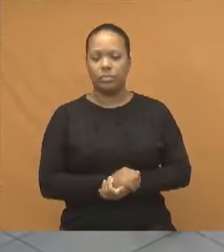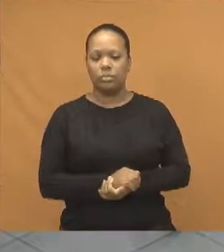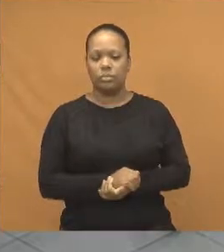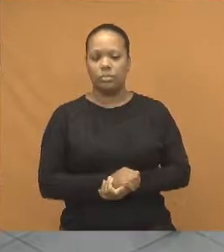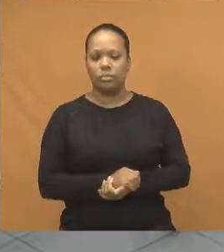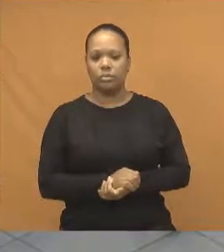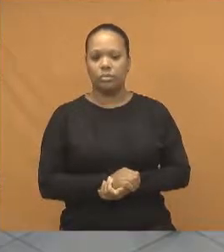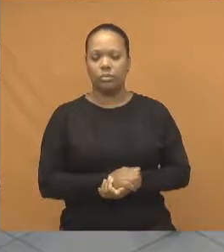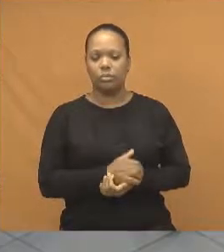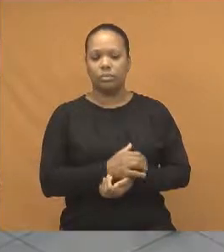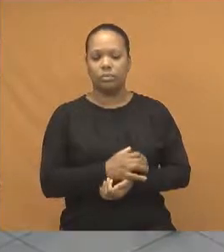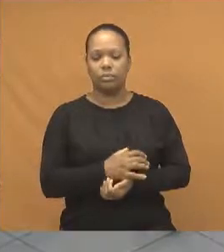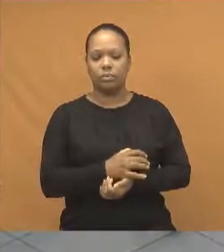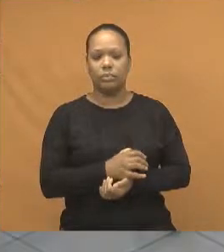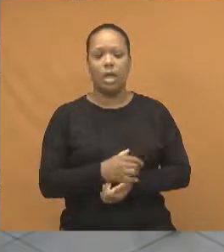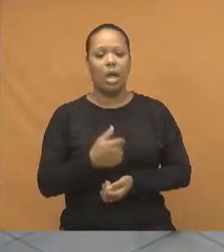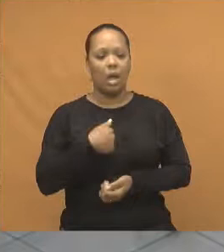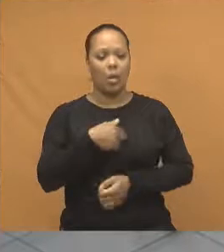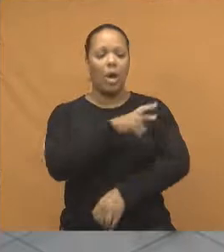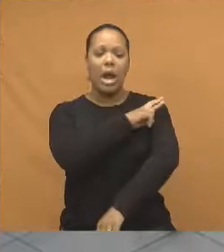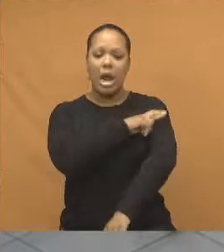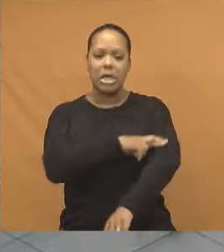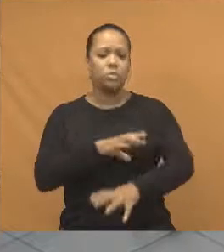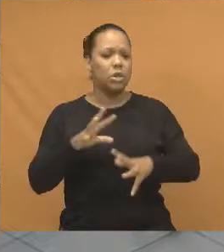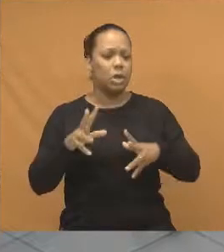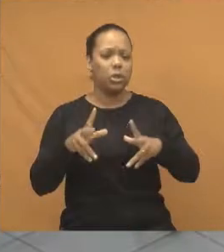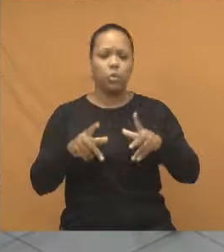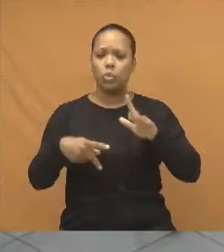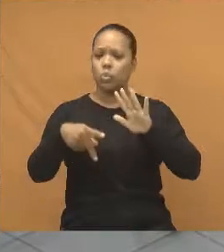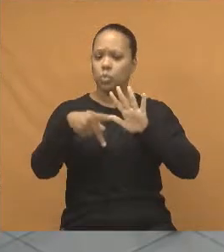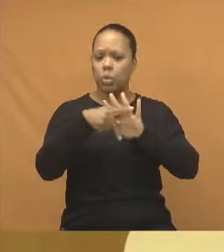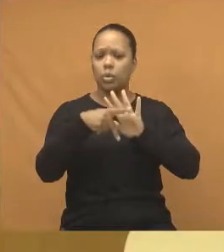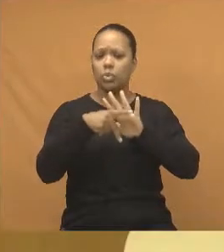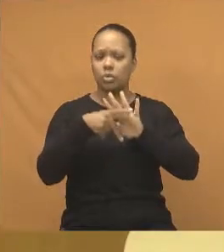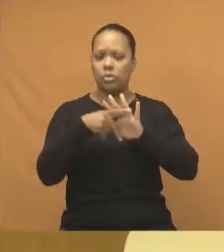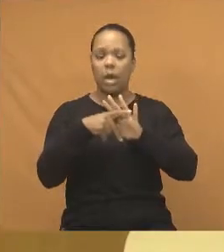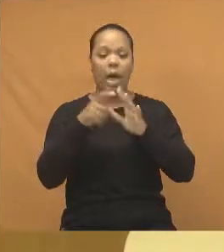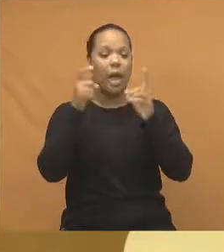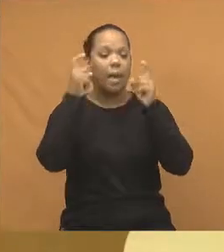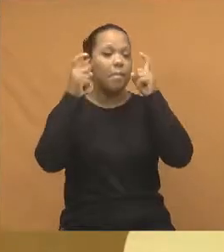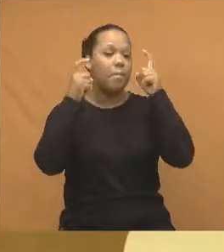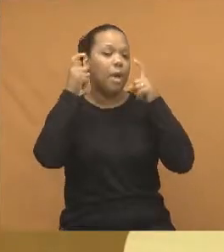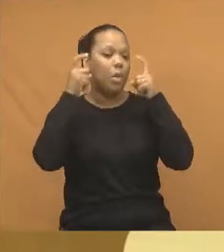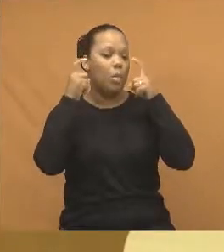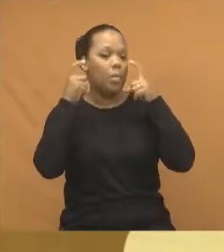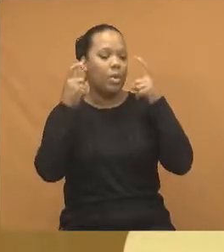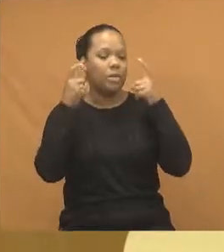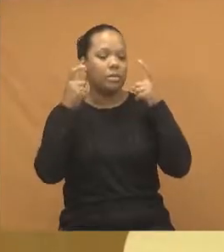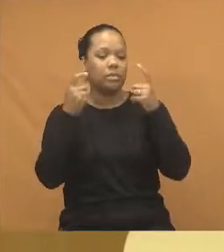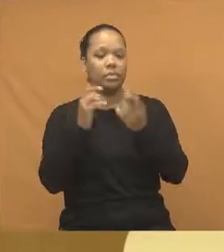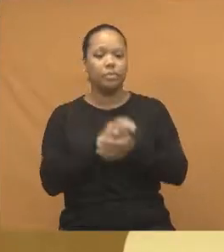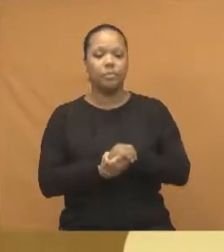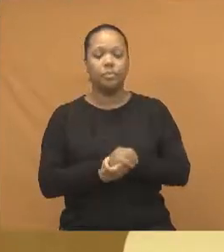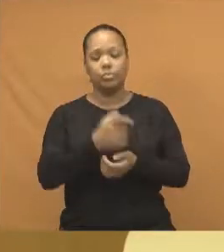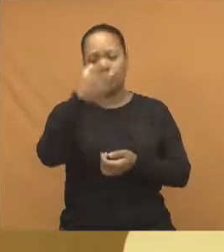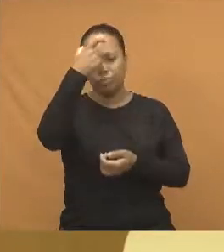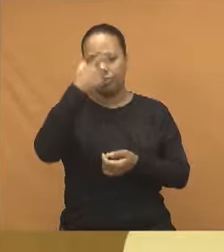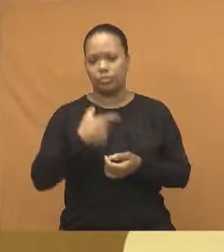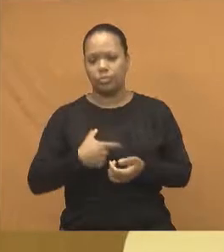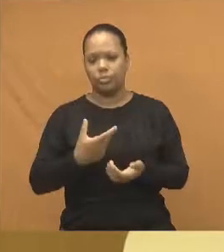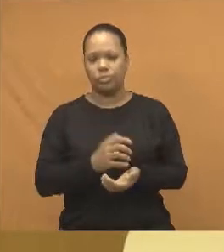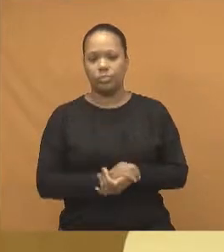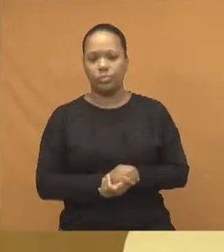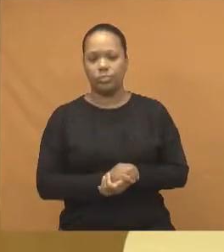Eu tenho, assim, respeito a todos os projetos desta casa e a preocupação enquanto legisladora não pode